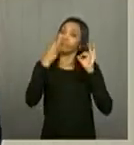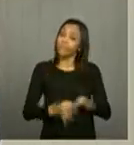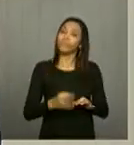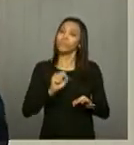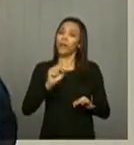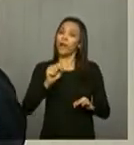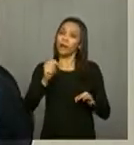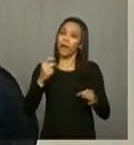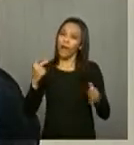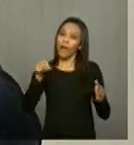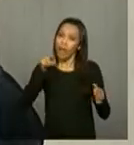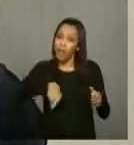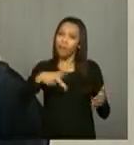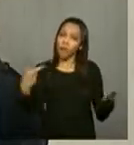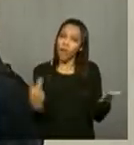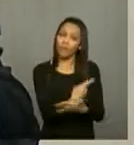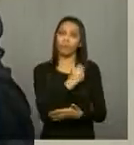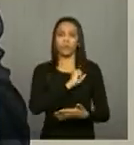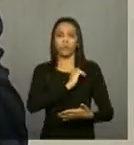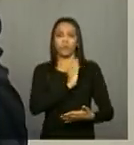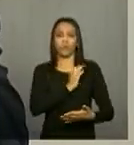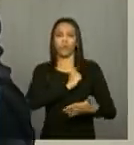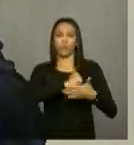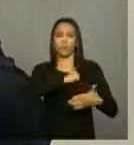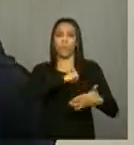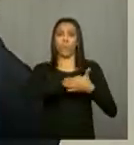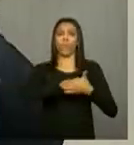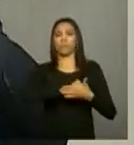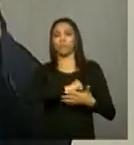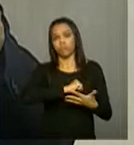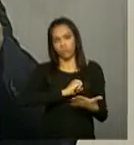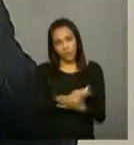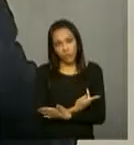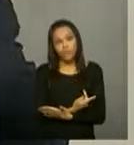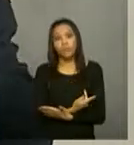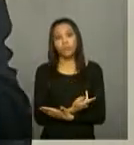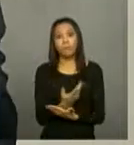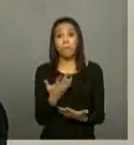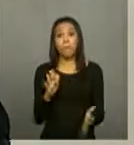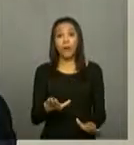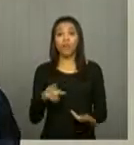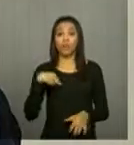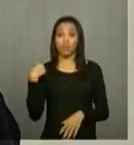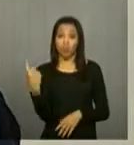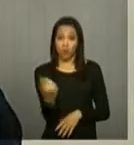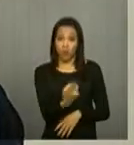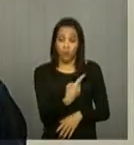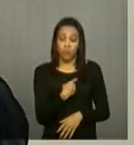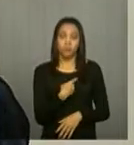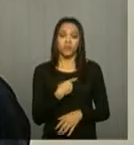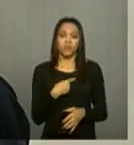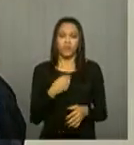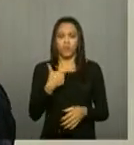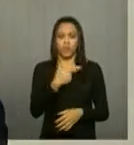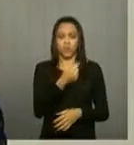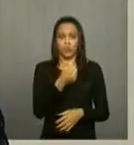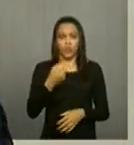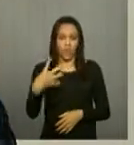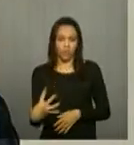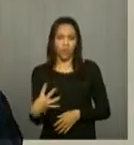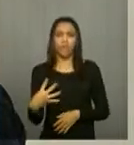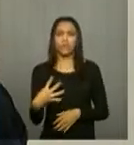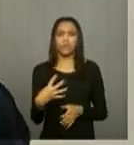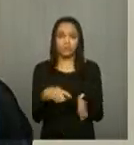do meu caro conforme consta da declaração de óbito mas nós peritos em 2014 examinando apenas